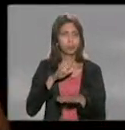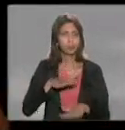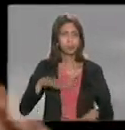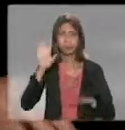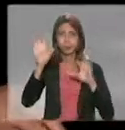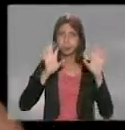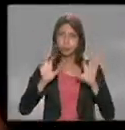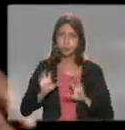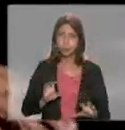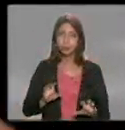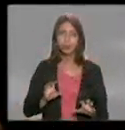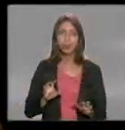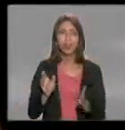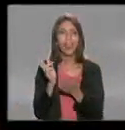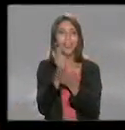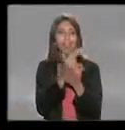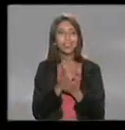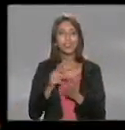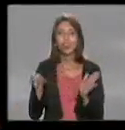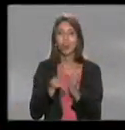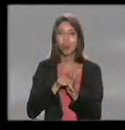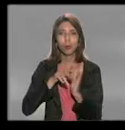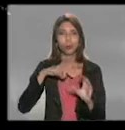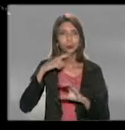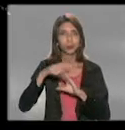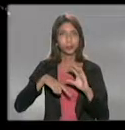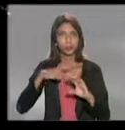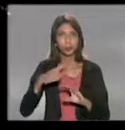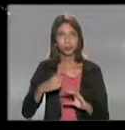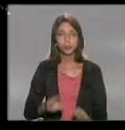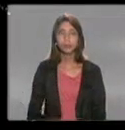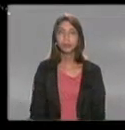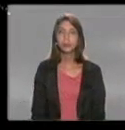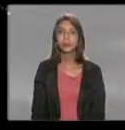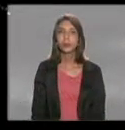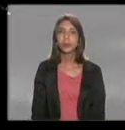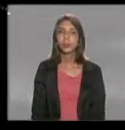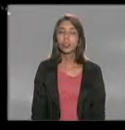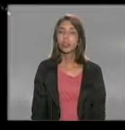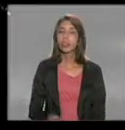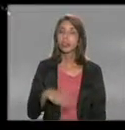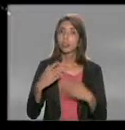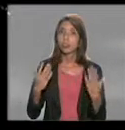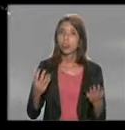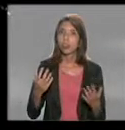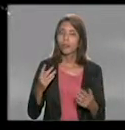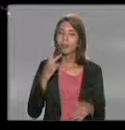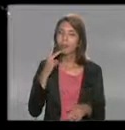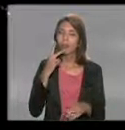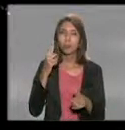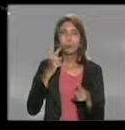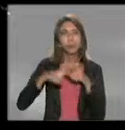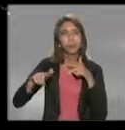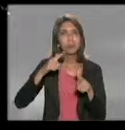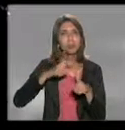estou aqui, em outros lugares do Brasil também, né? Exatamente. Artista é cidadão do mundo, né?